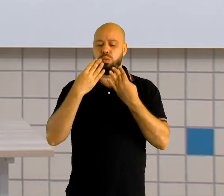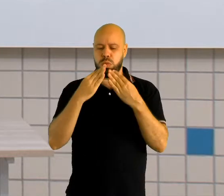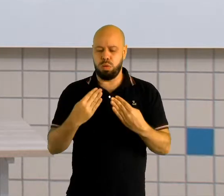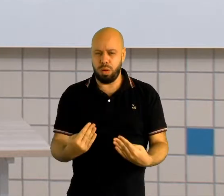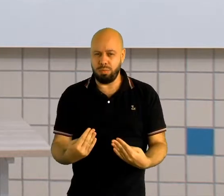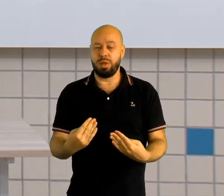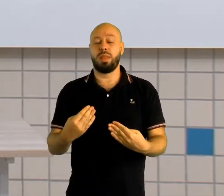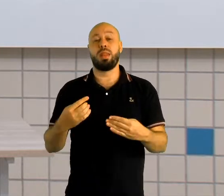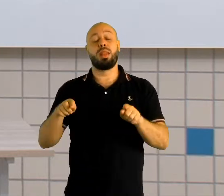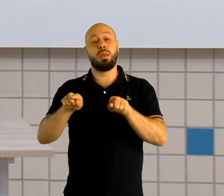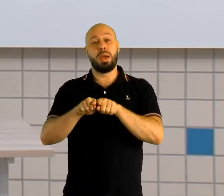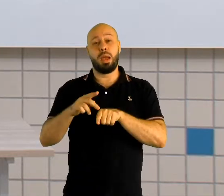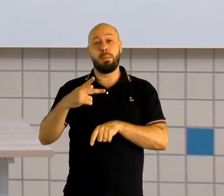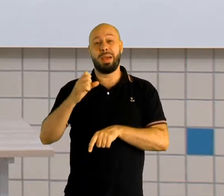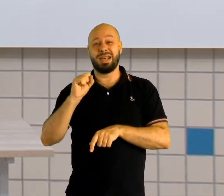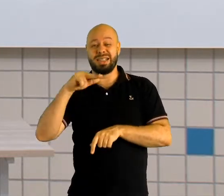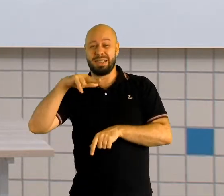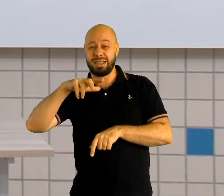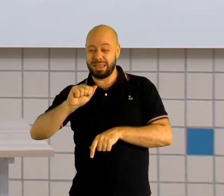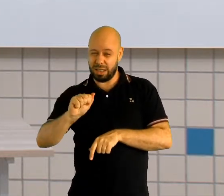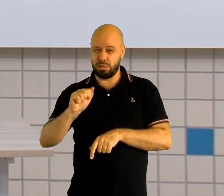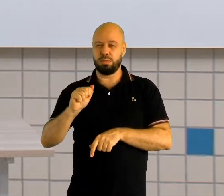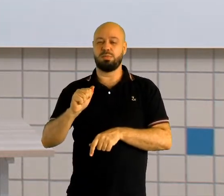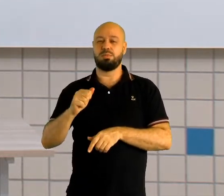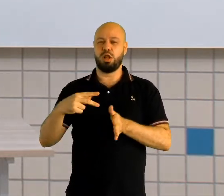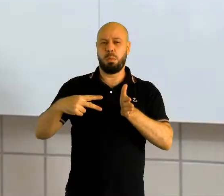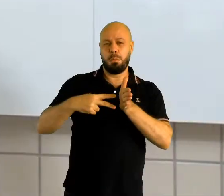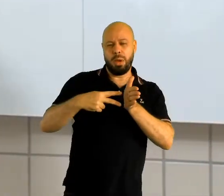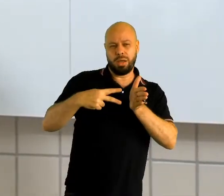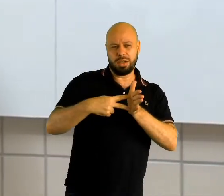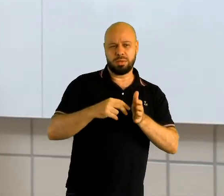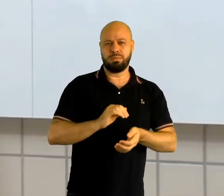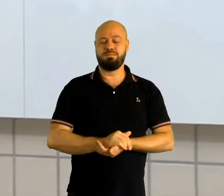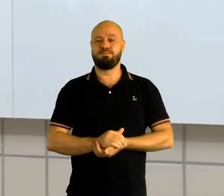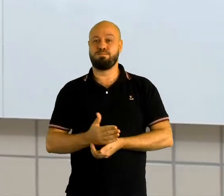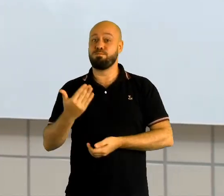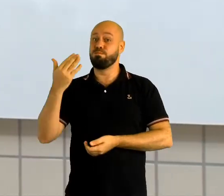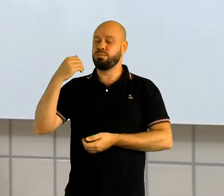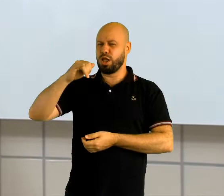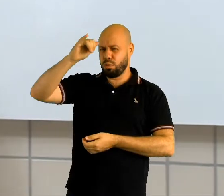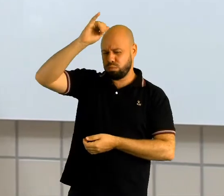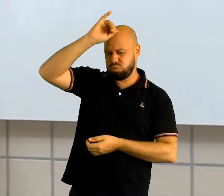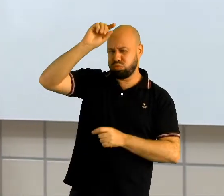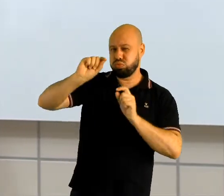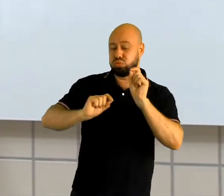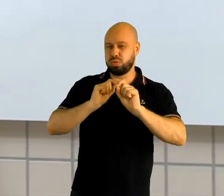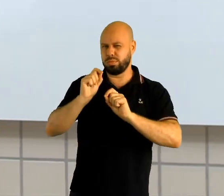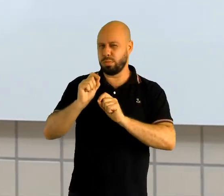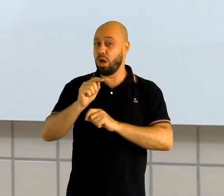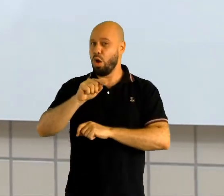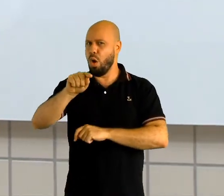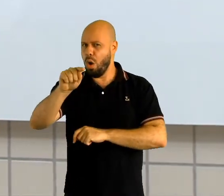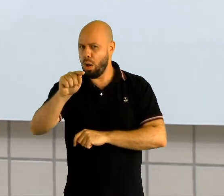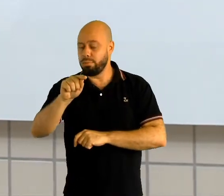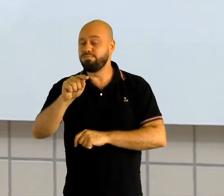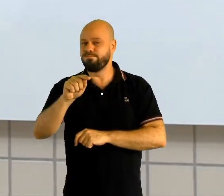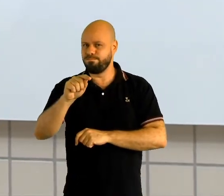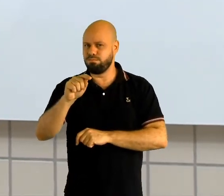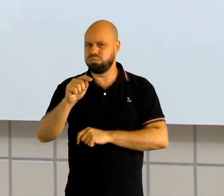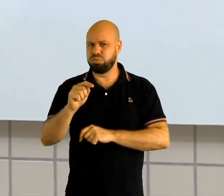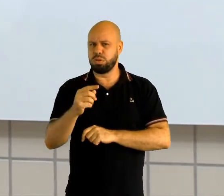mais referência dele no nosso contexto histórico. Esses impérios, caros alunos, foram impérios